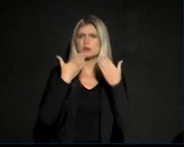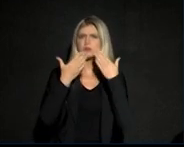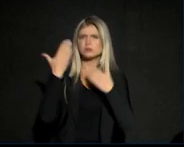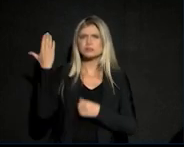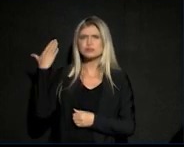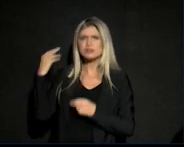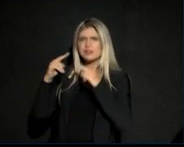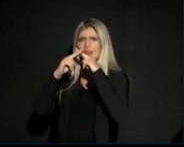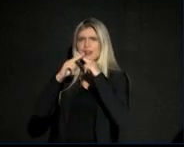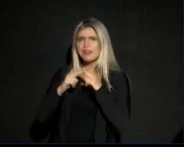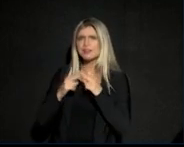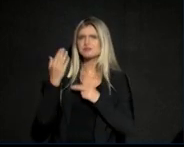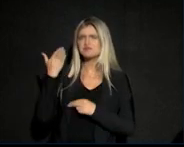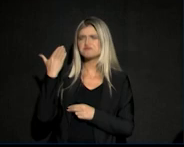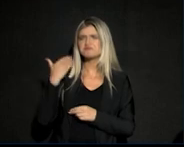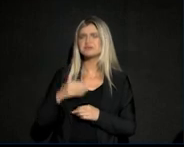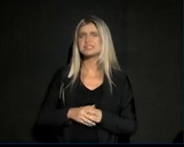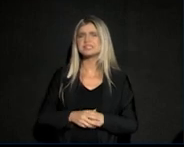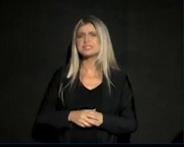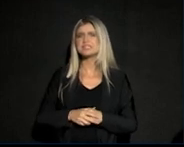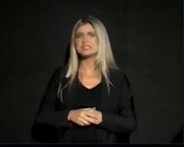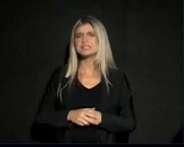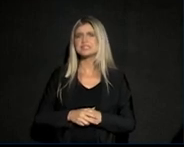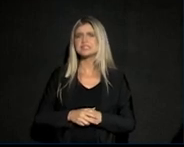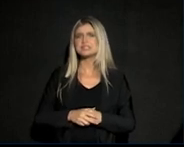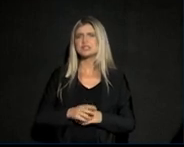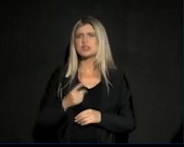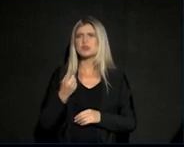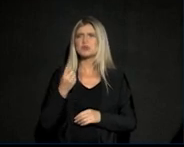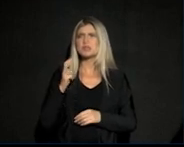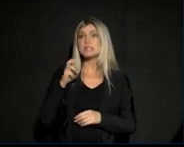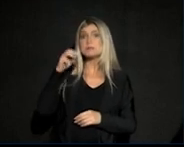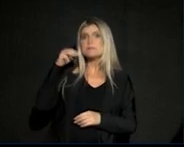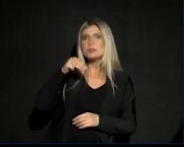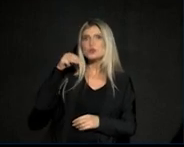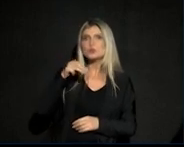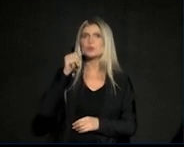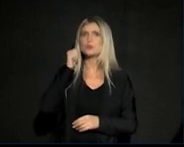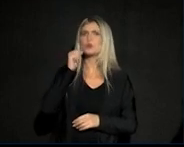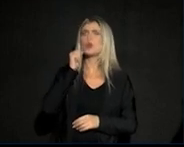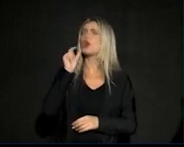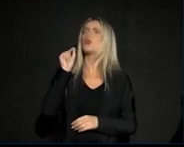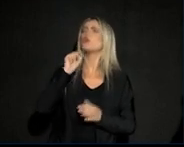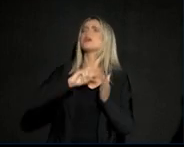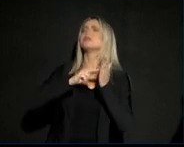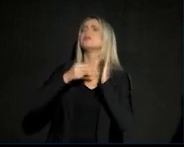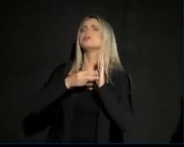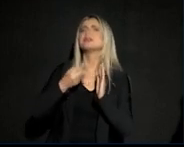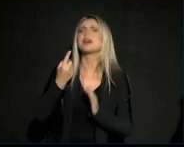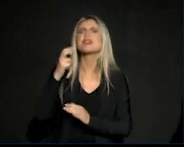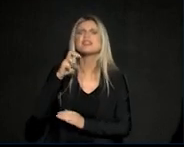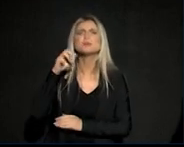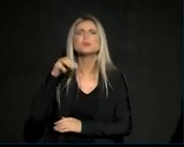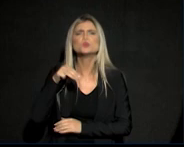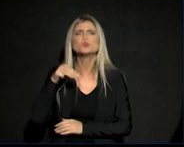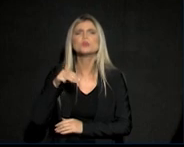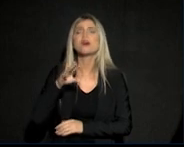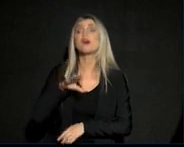isso lá na caixa até e tem assim os 15 minutos da mulher aí eu fiquei que são os 15 minutos da mulher a